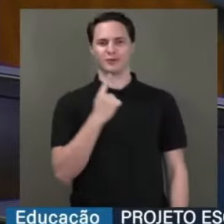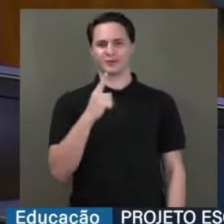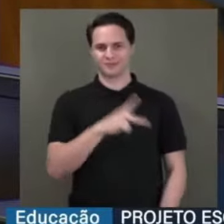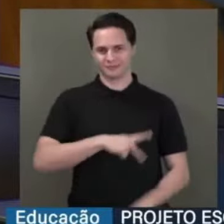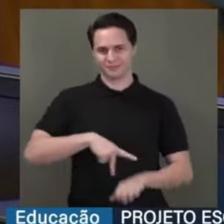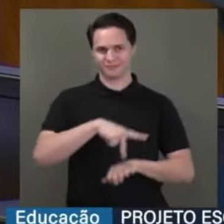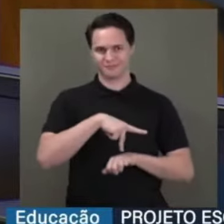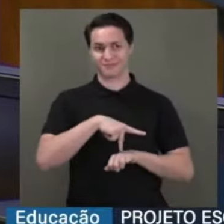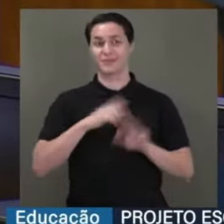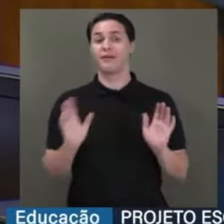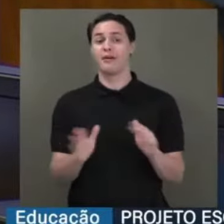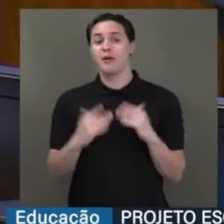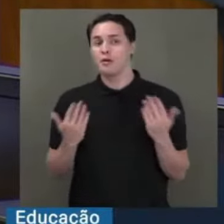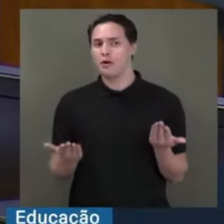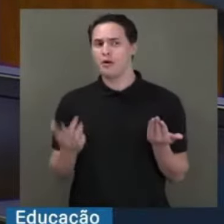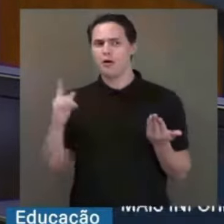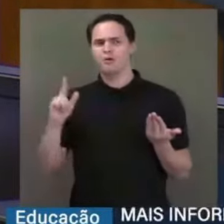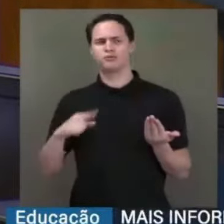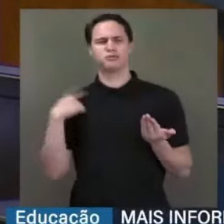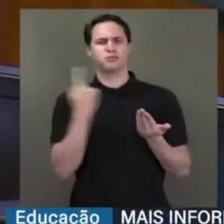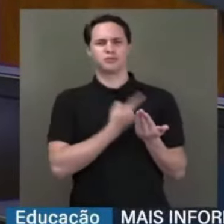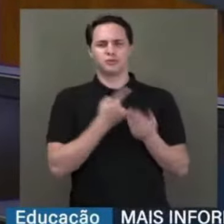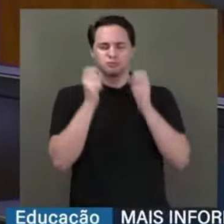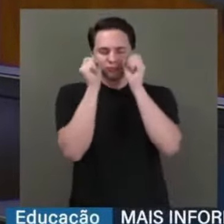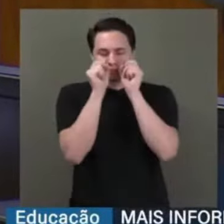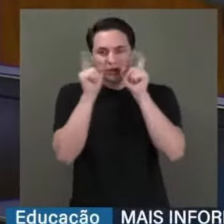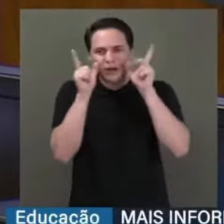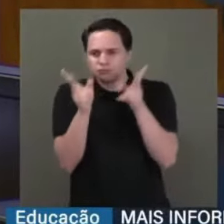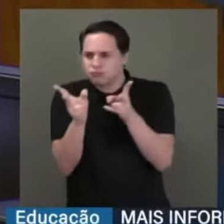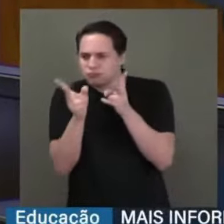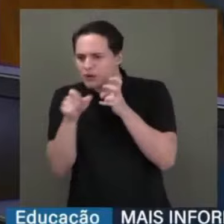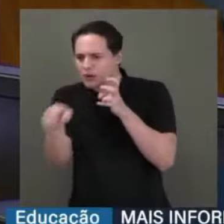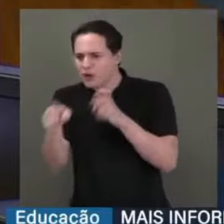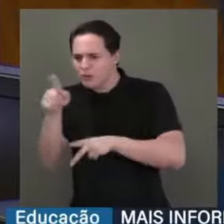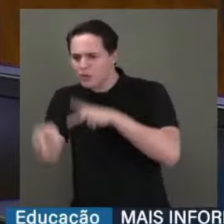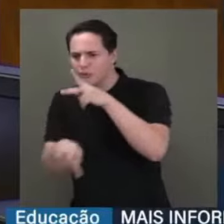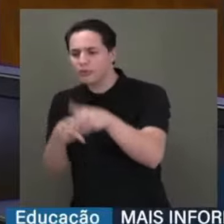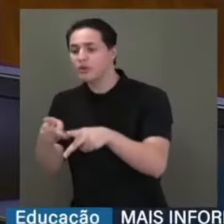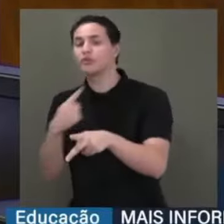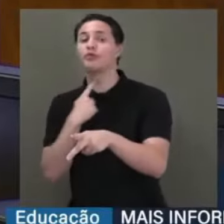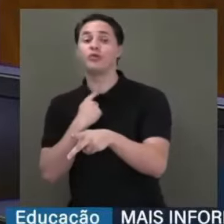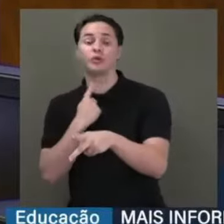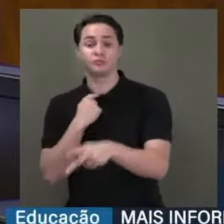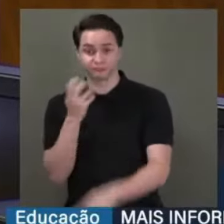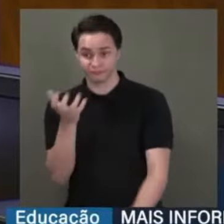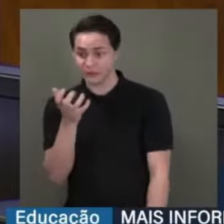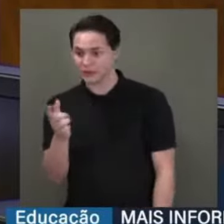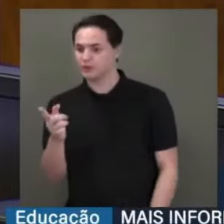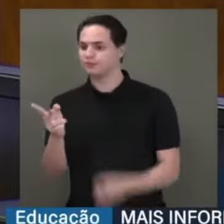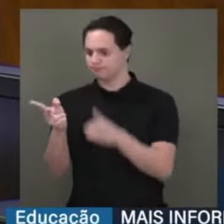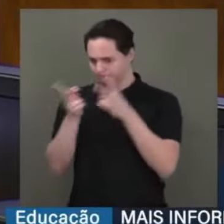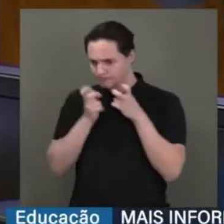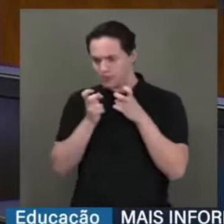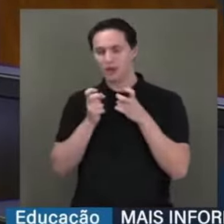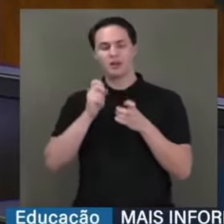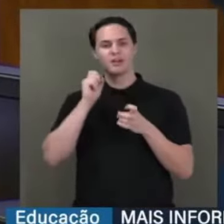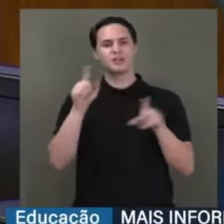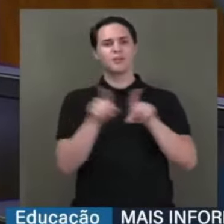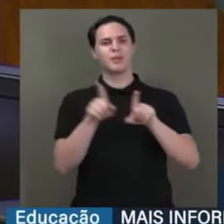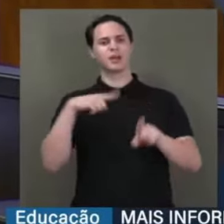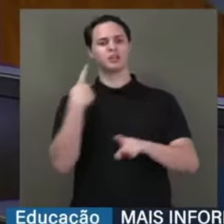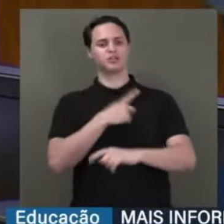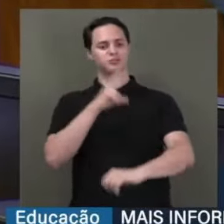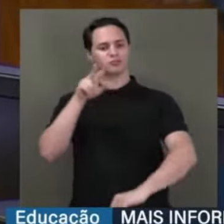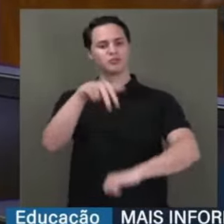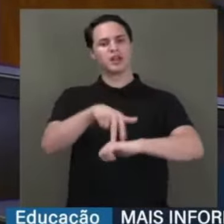é portanto com os ouvidos atentos aos reclames e desejos da população e a voz pronta para se levantar em